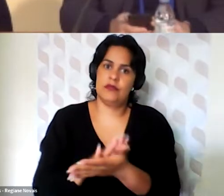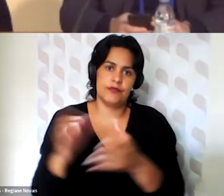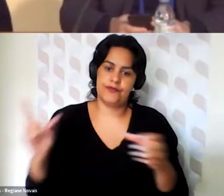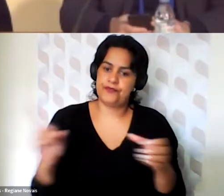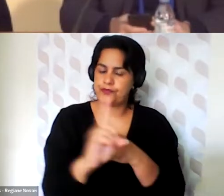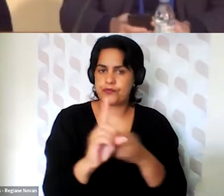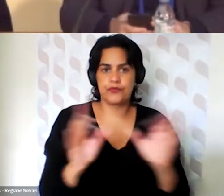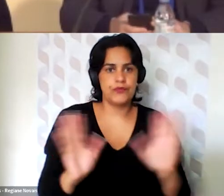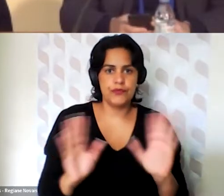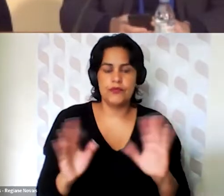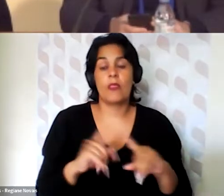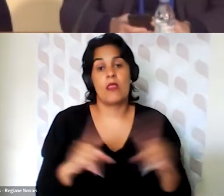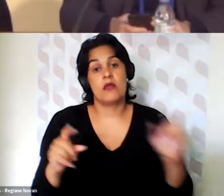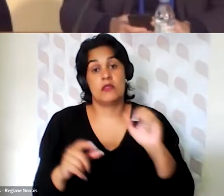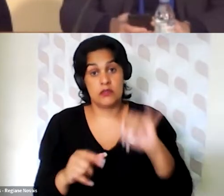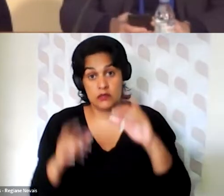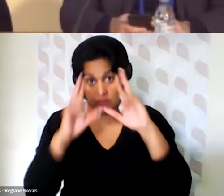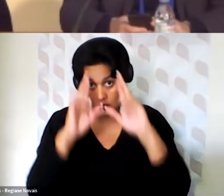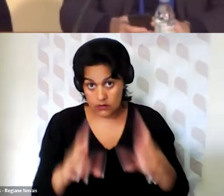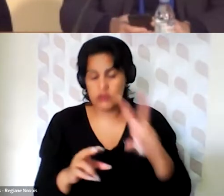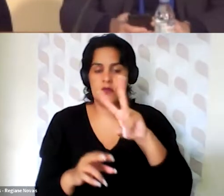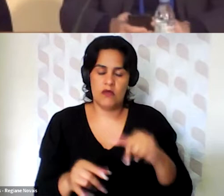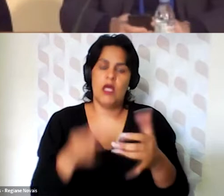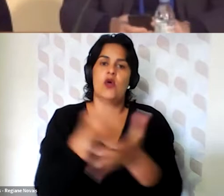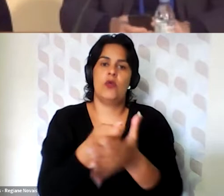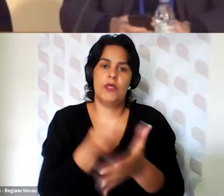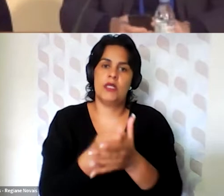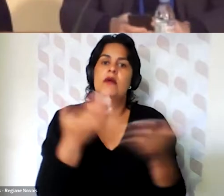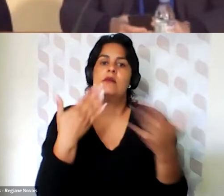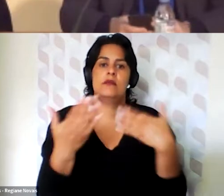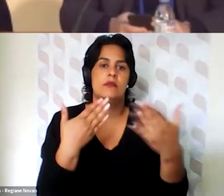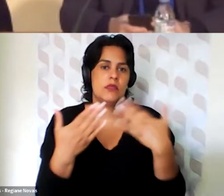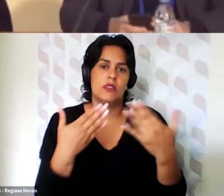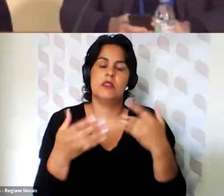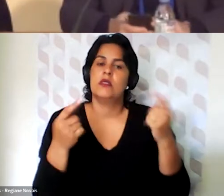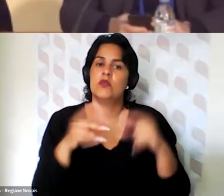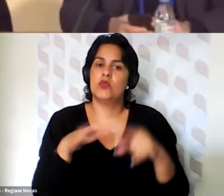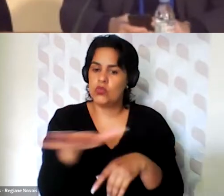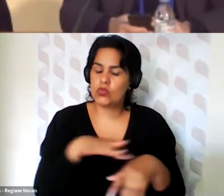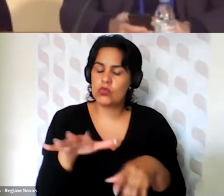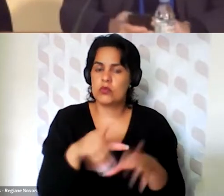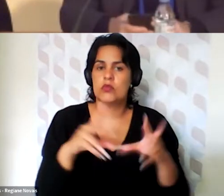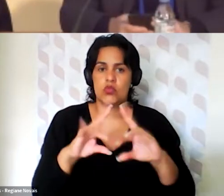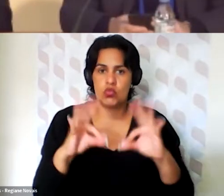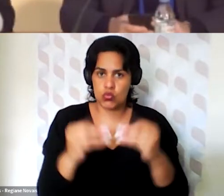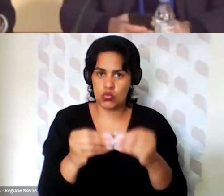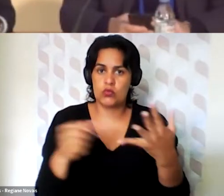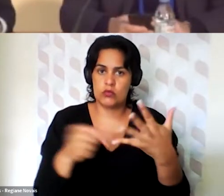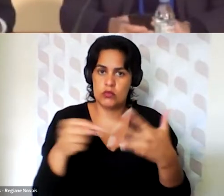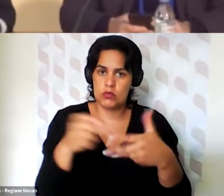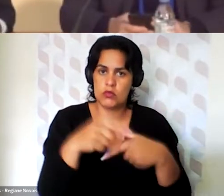A última grande questão que a Colômbia teve que dar satisfação no processo de acessão foi o fato de que